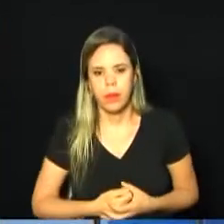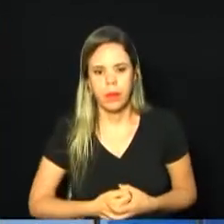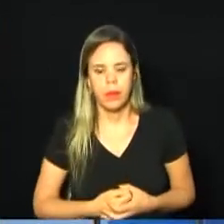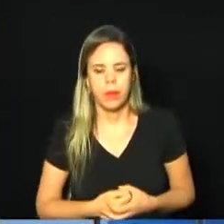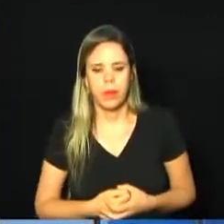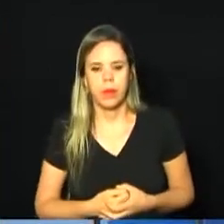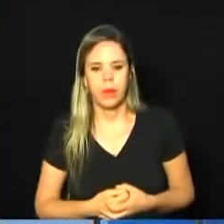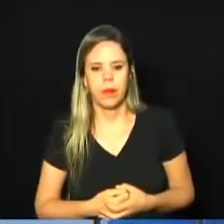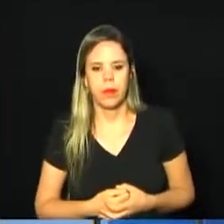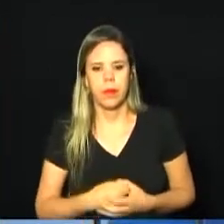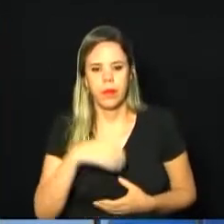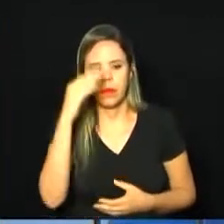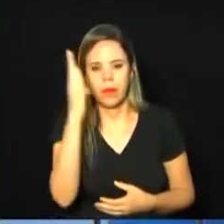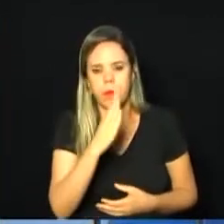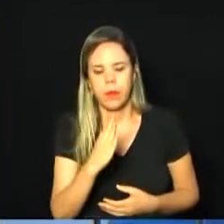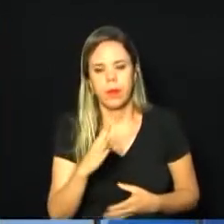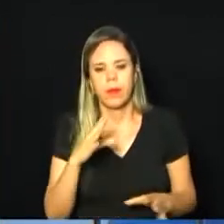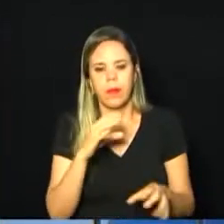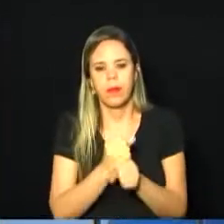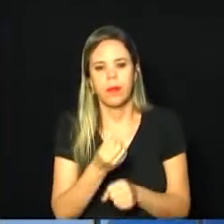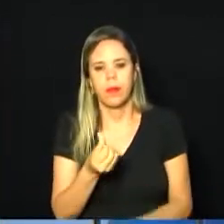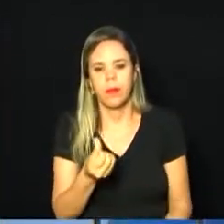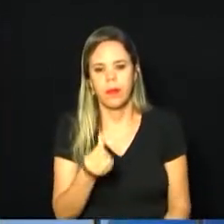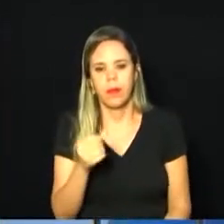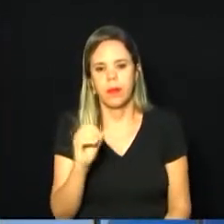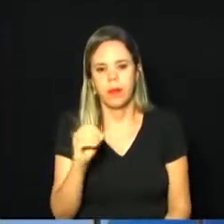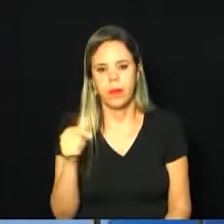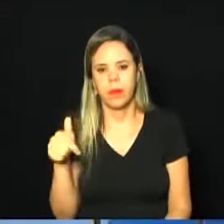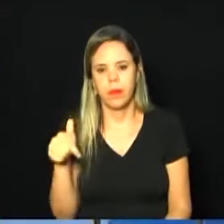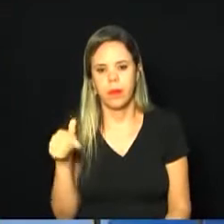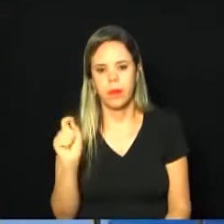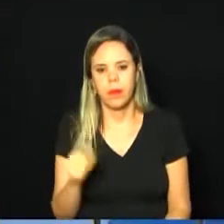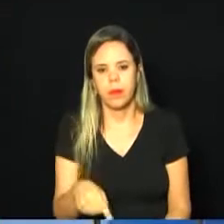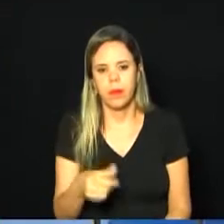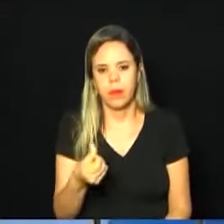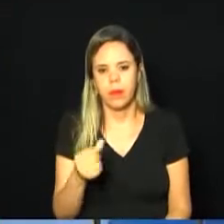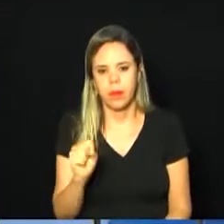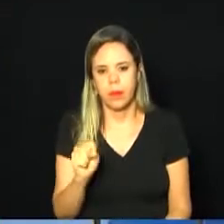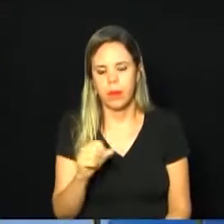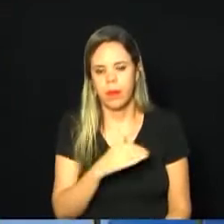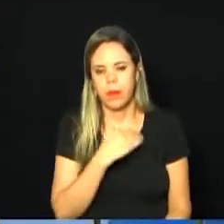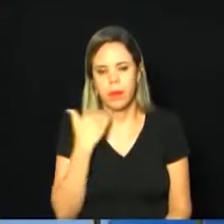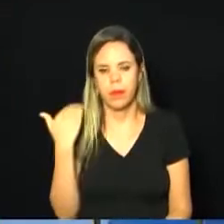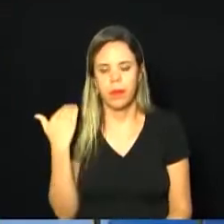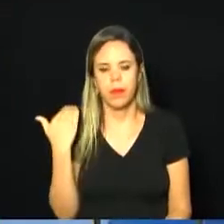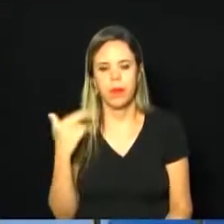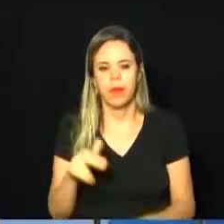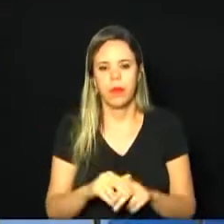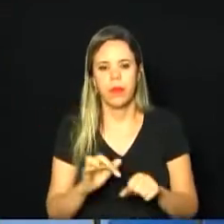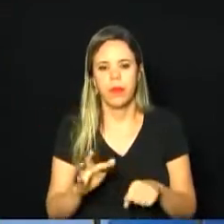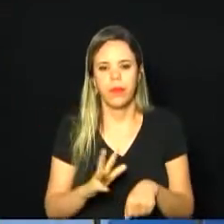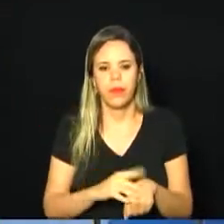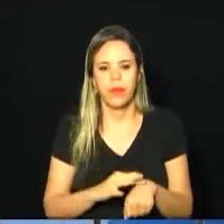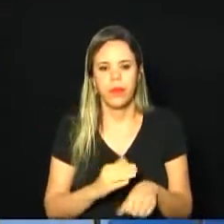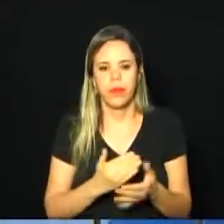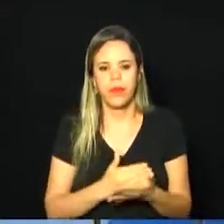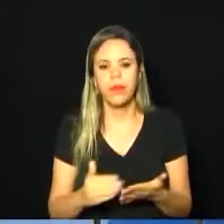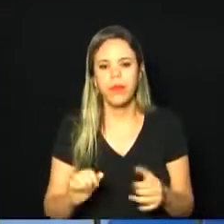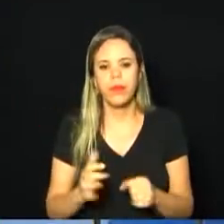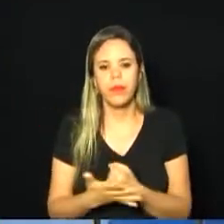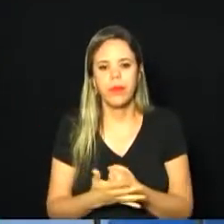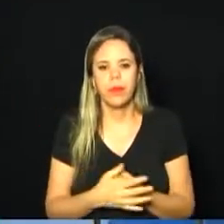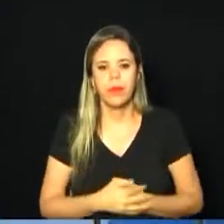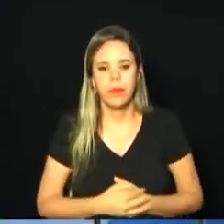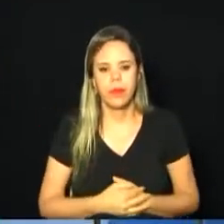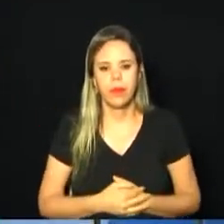horas para o Brasil também soma 607 mil e 68 mortes devido à doença desde o início da